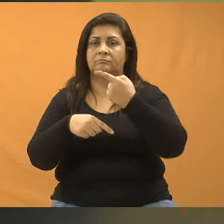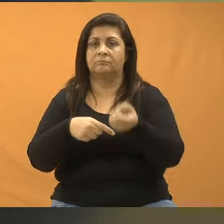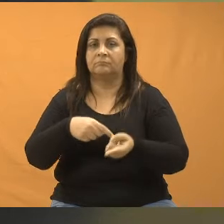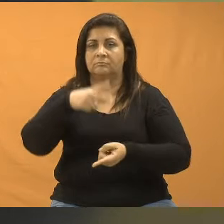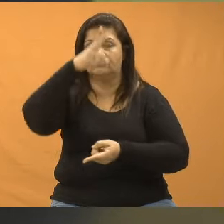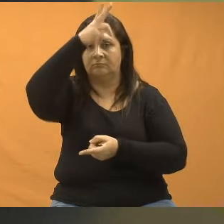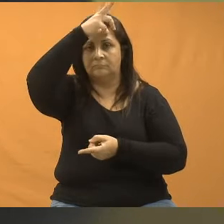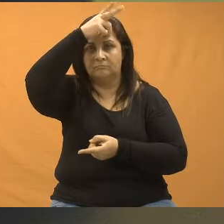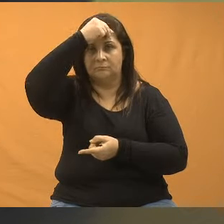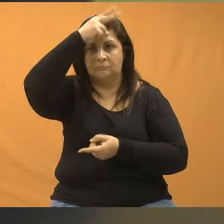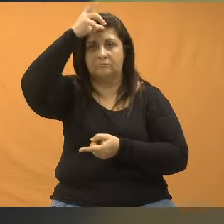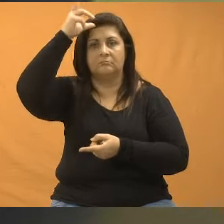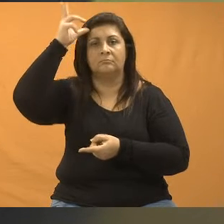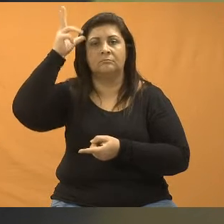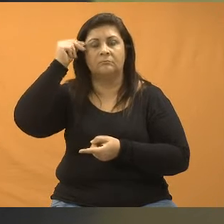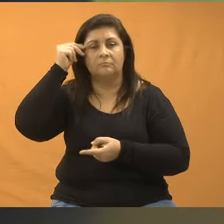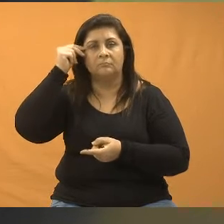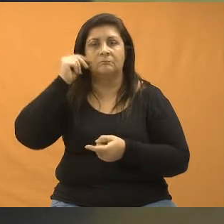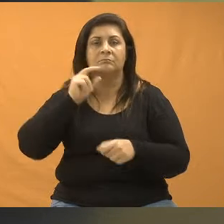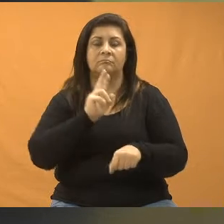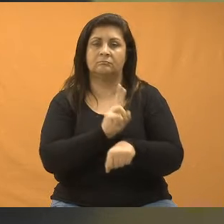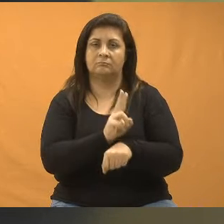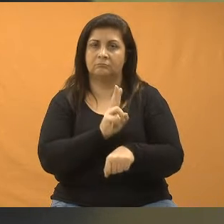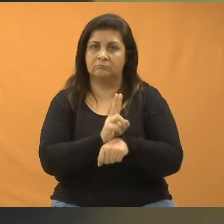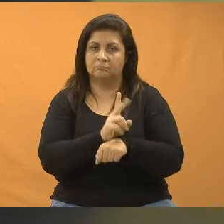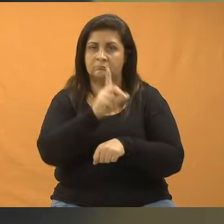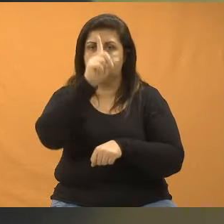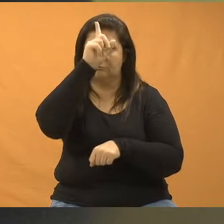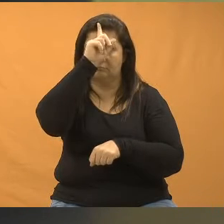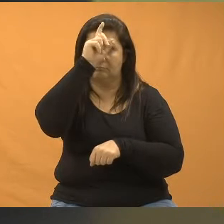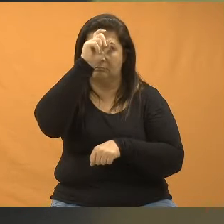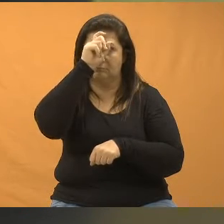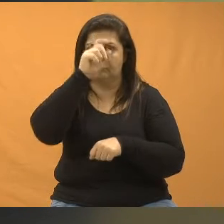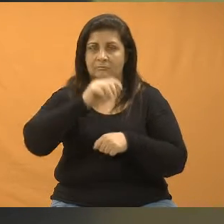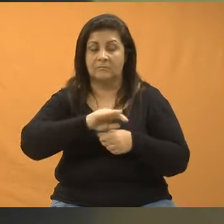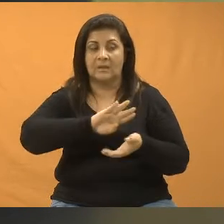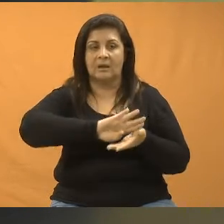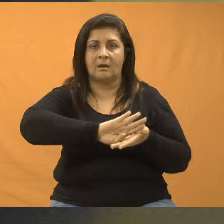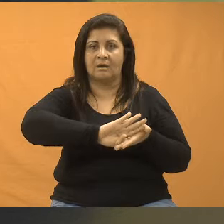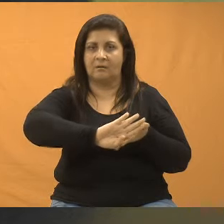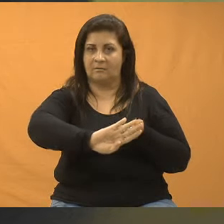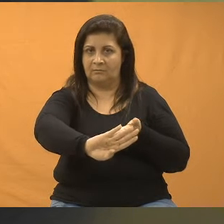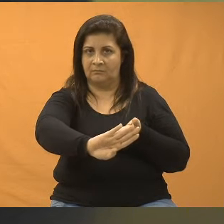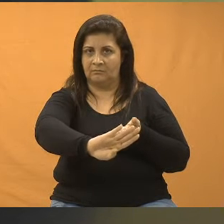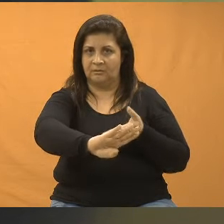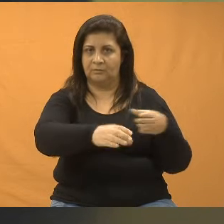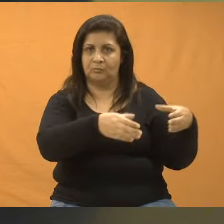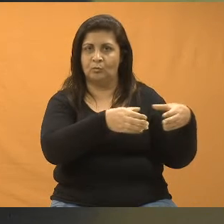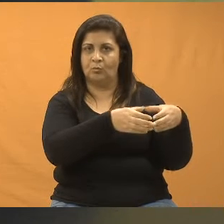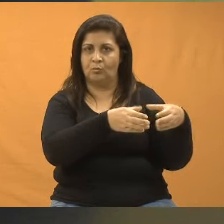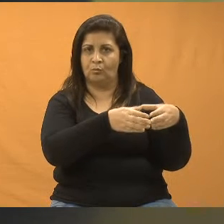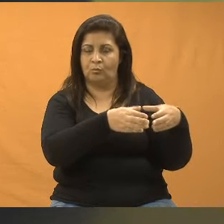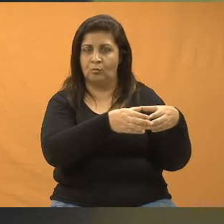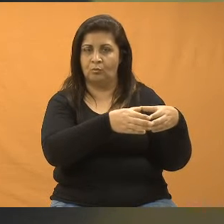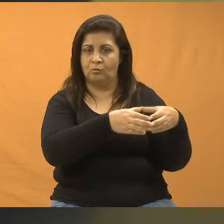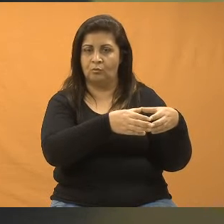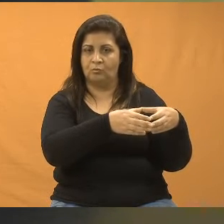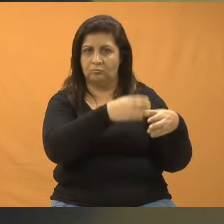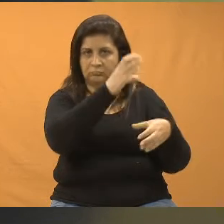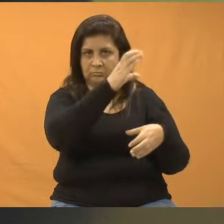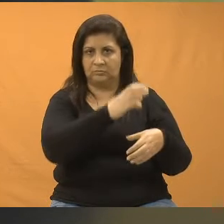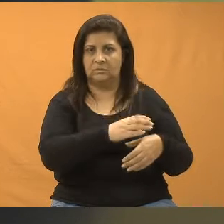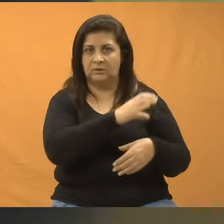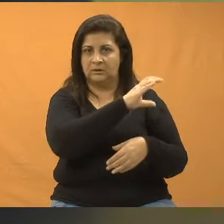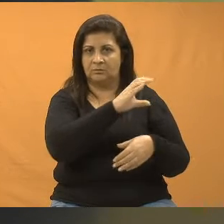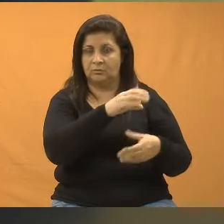a ser o interventor da Santa Casa, né? A Irmandade ela é retirada, né? Os reais proprietários,